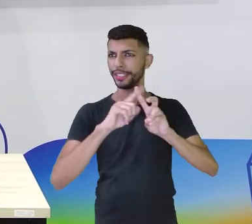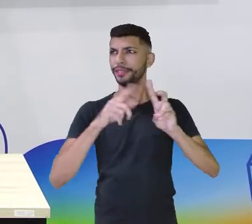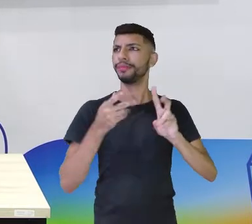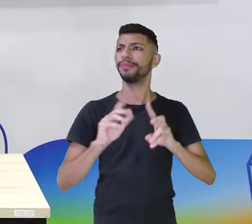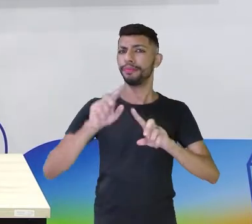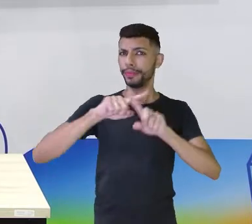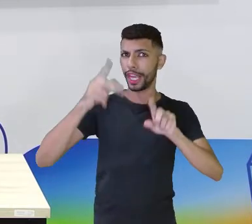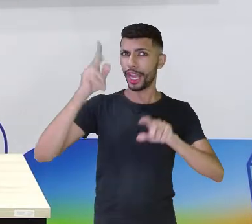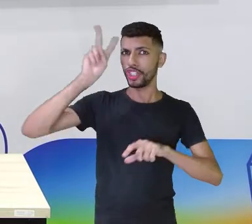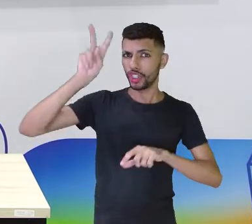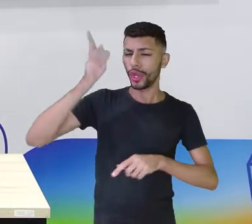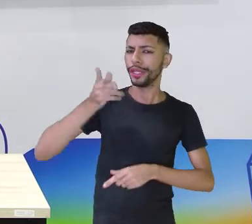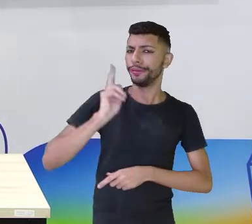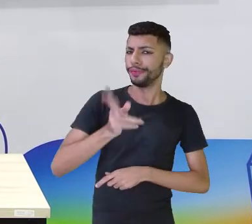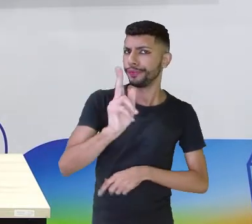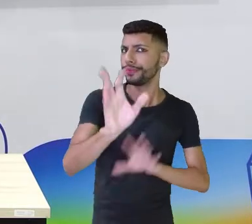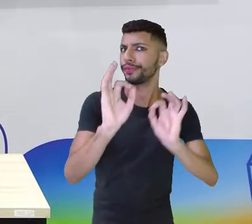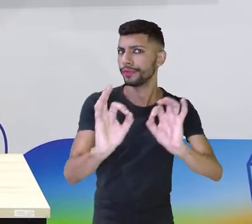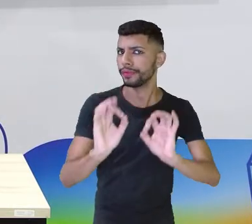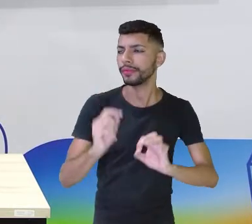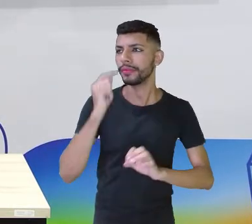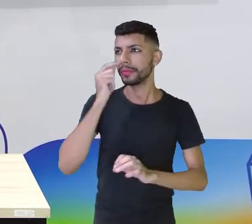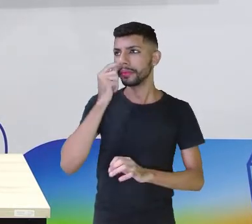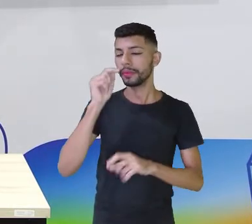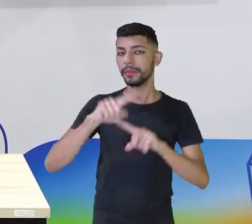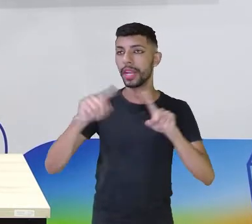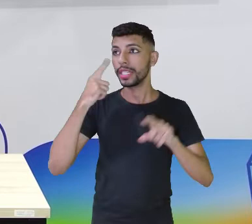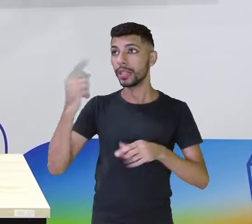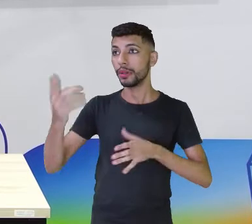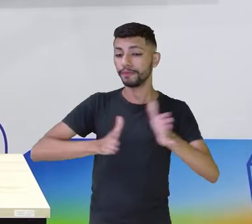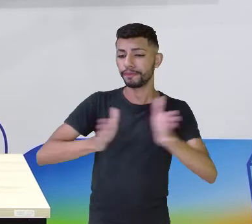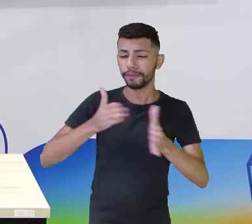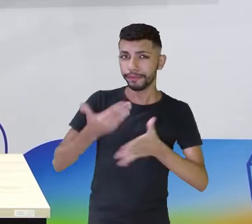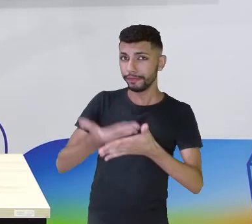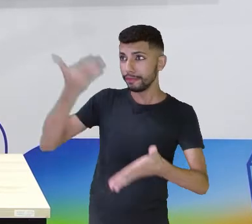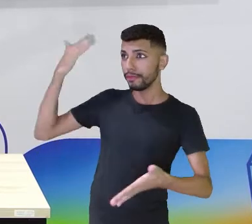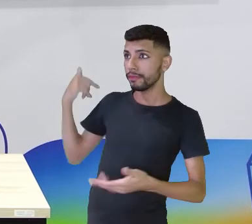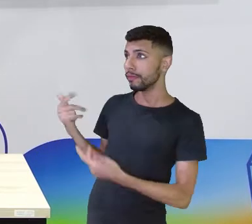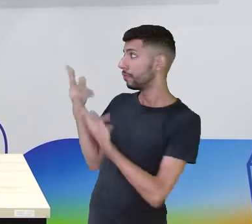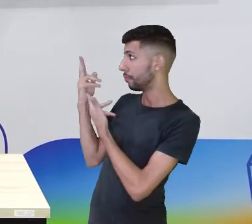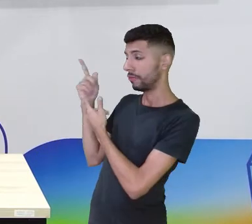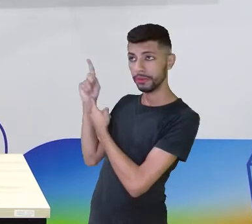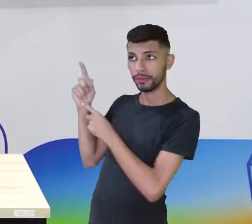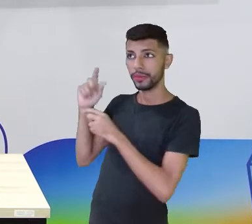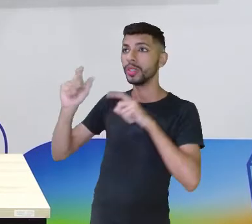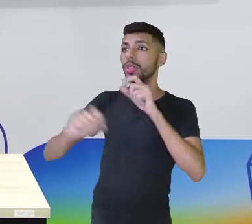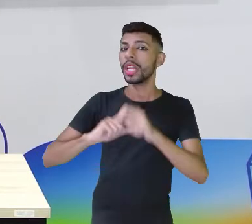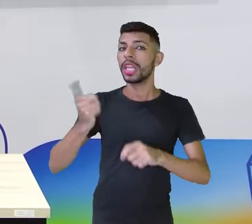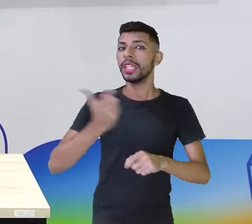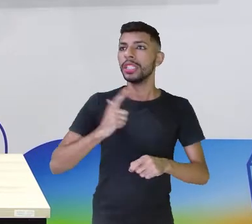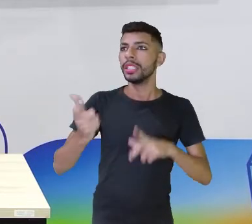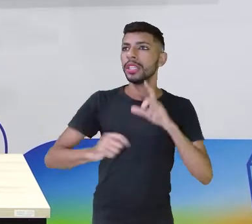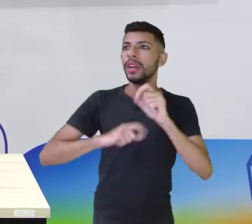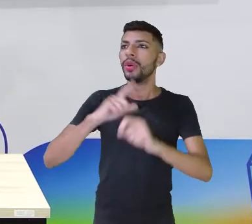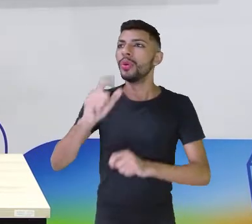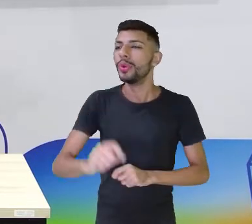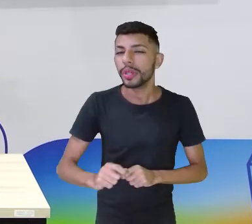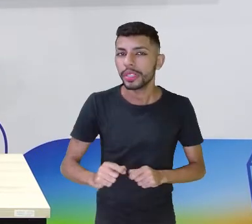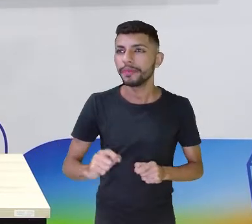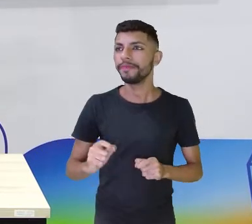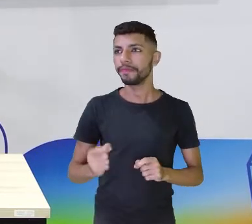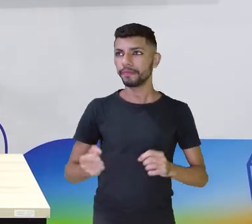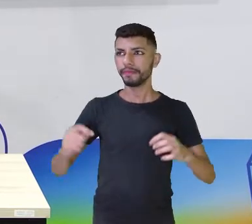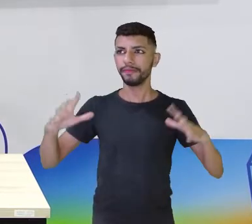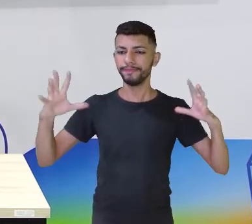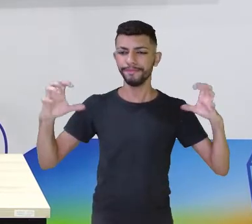não. Nessa época havia uma briga muito grande entre as coisas